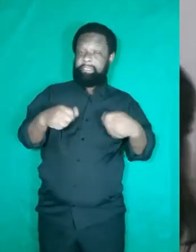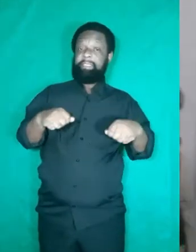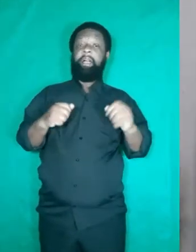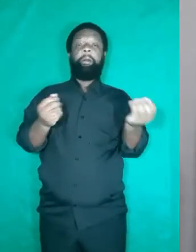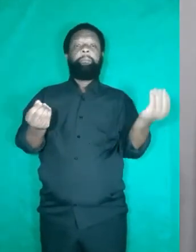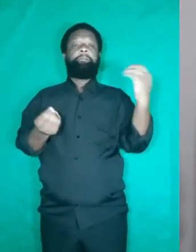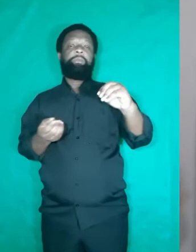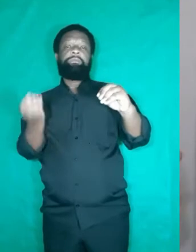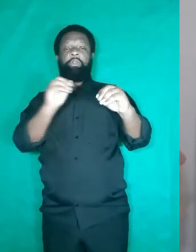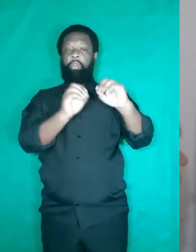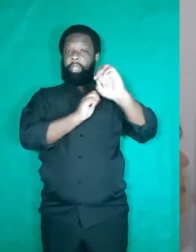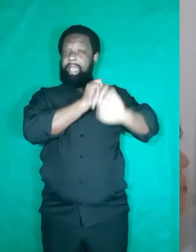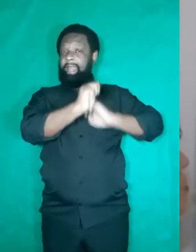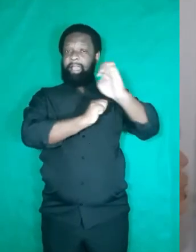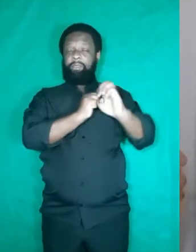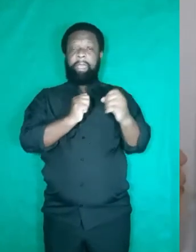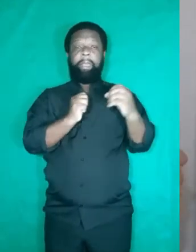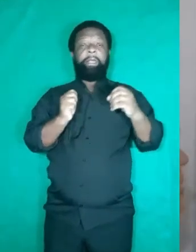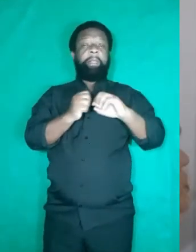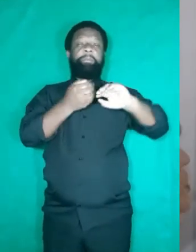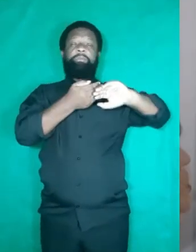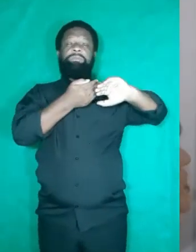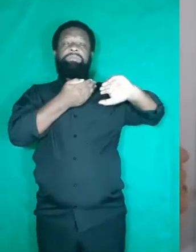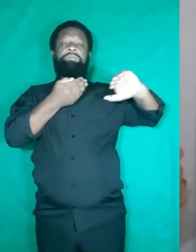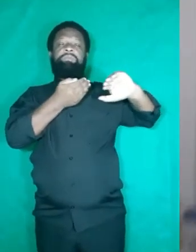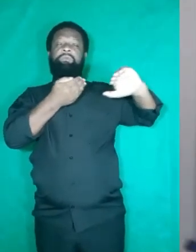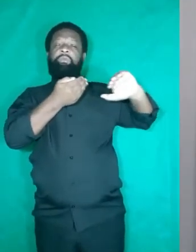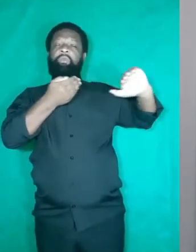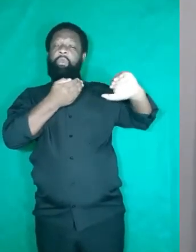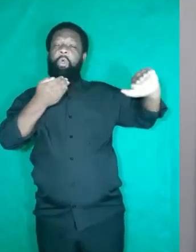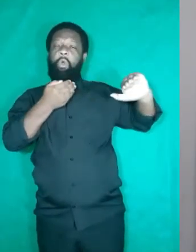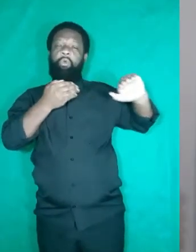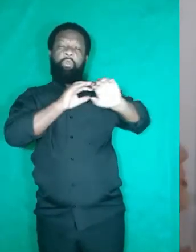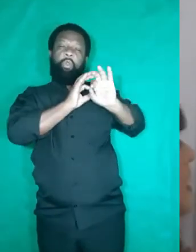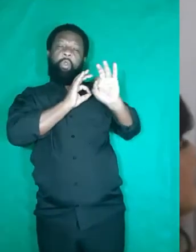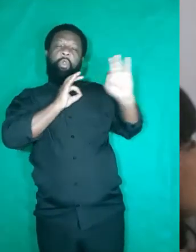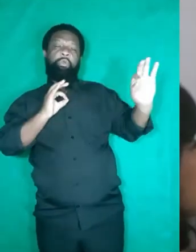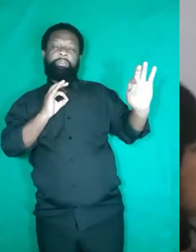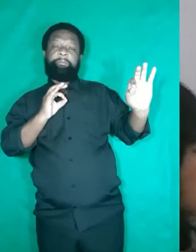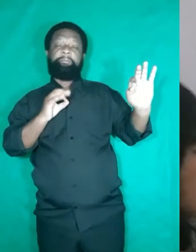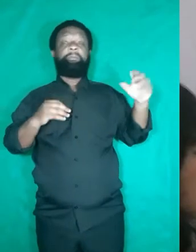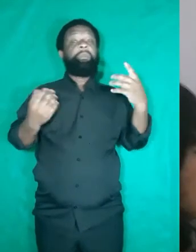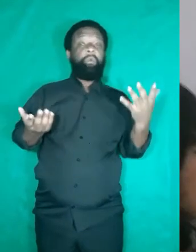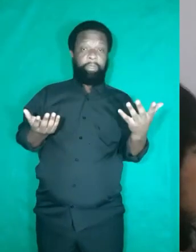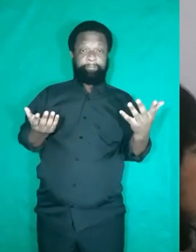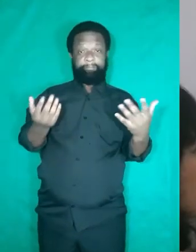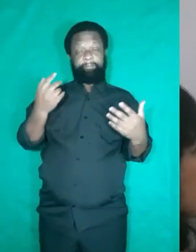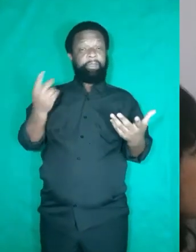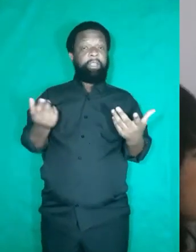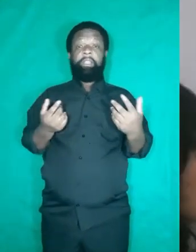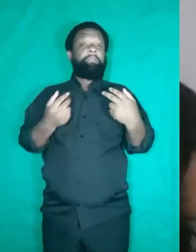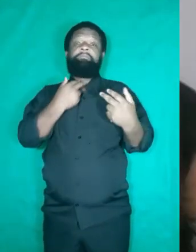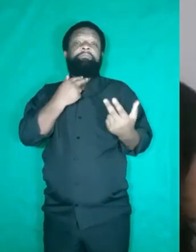que colocar esses elétrons o mais distante possível. Ou seja, isso daqui,